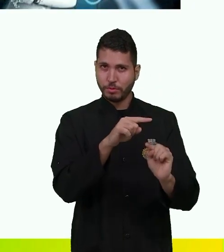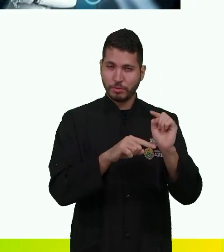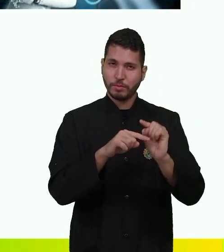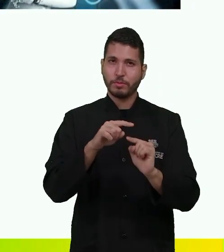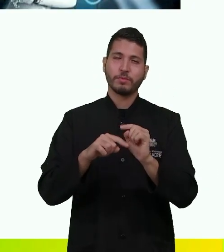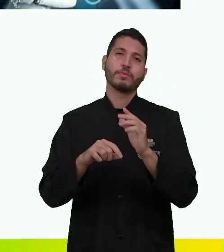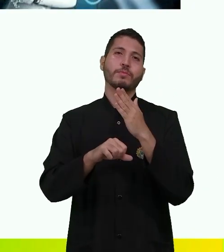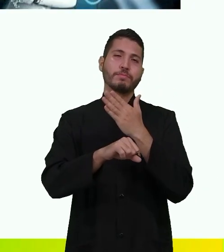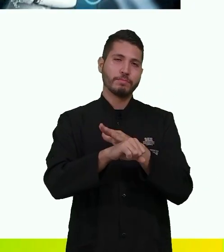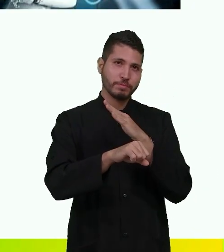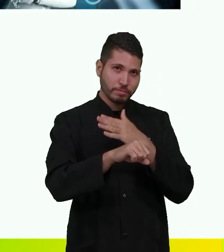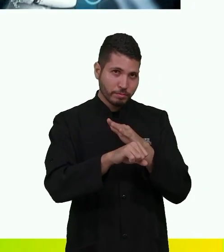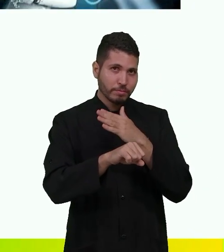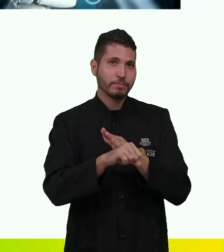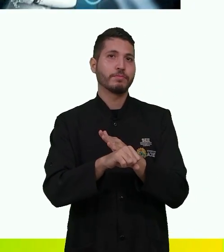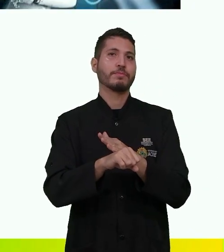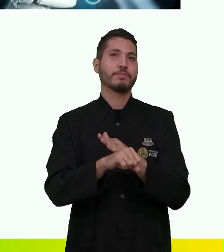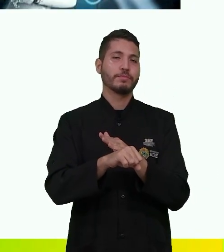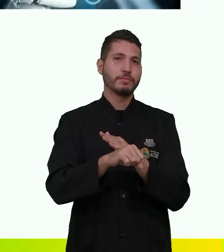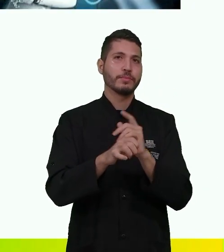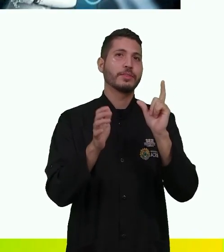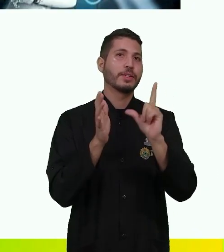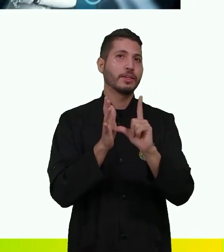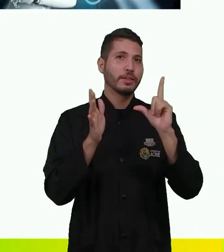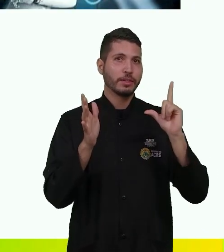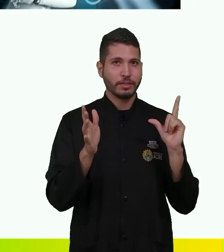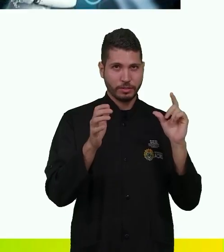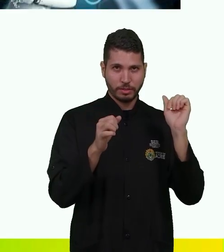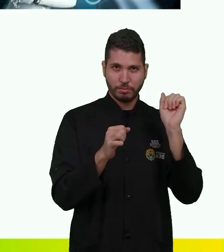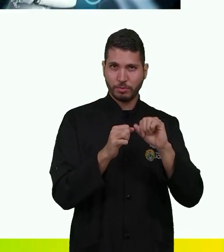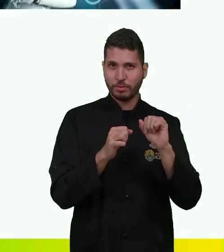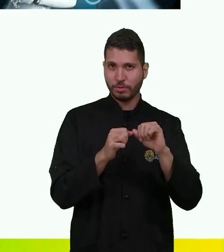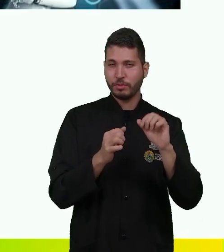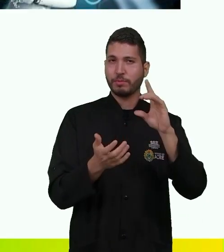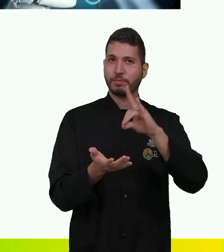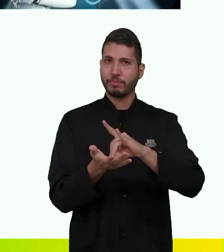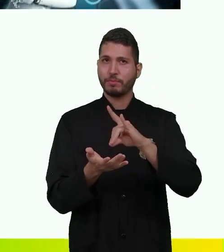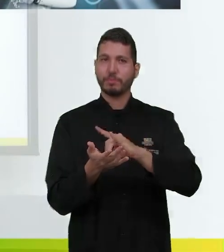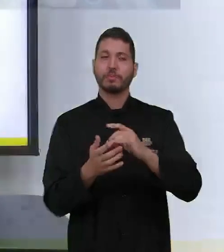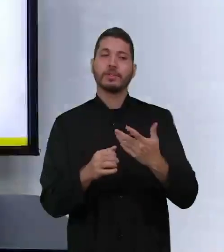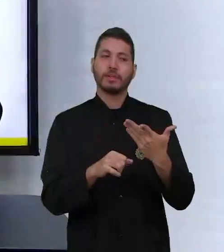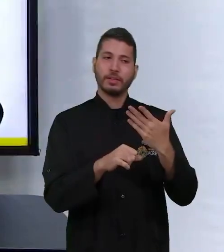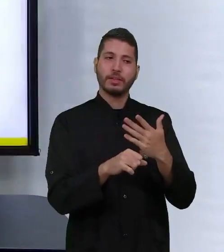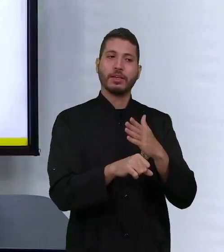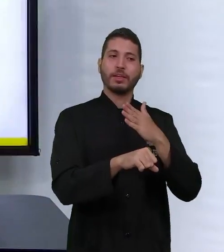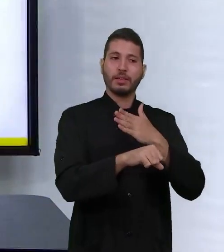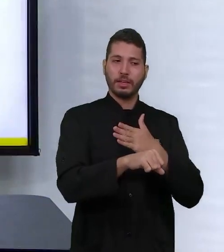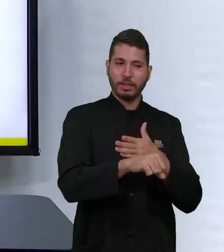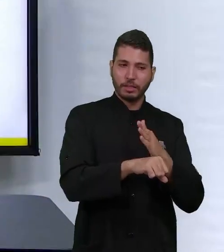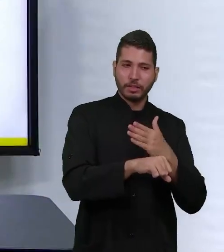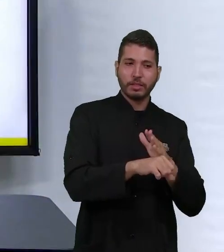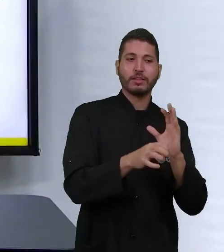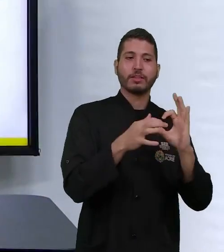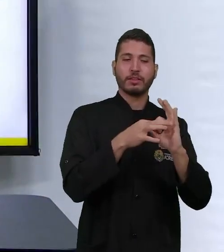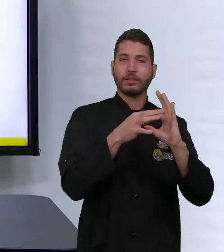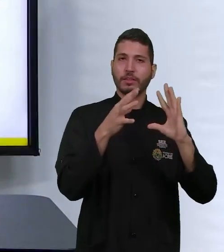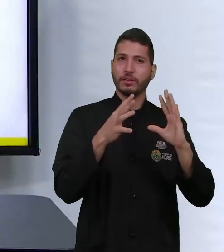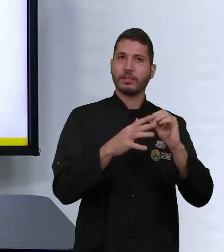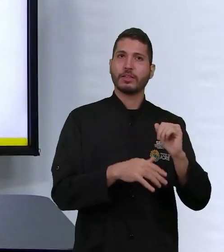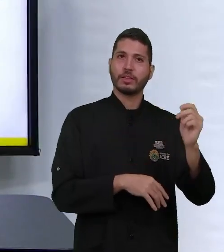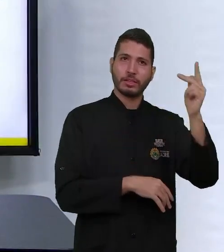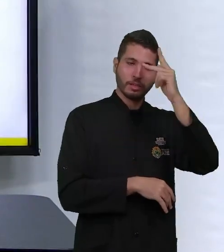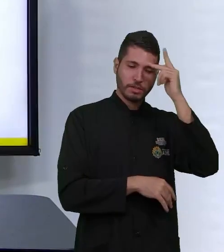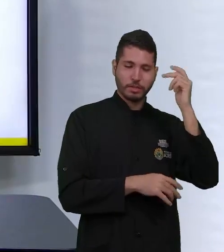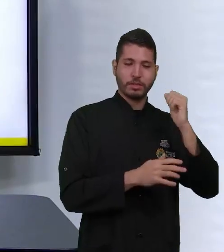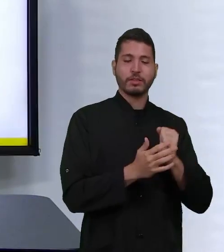testes e otimizações antes da produção real. Então, essas simulações permitem o ser humano prever